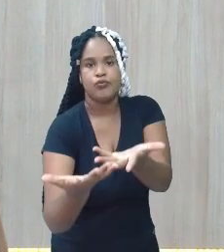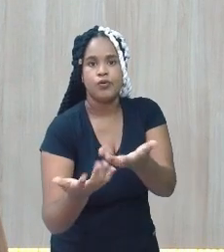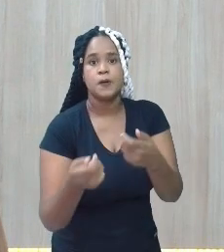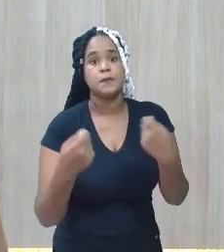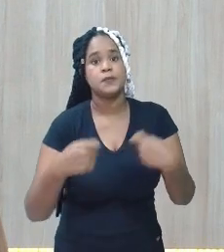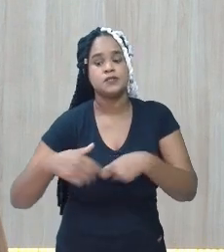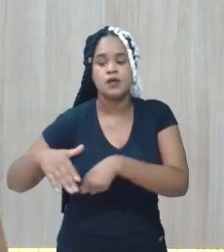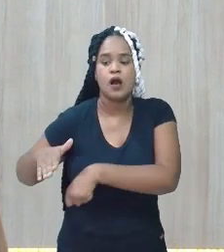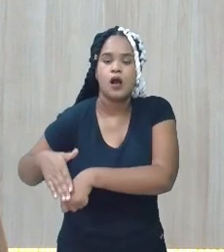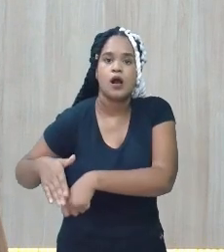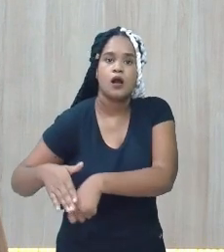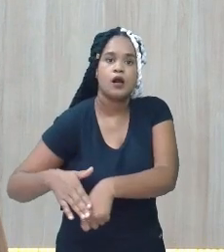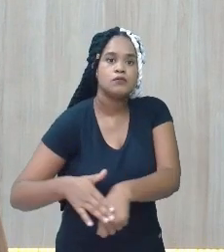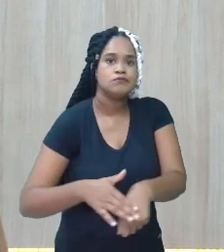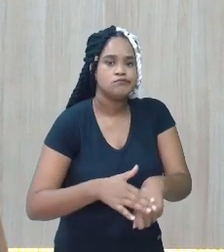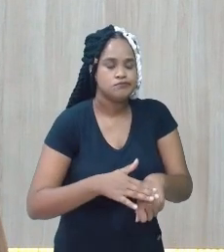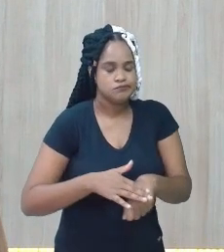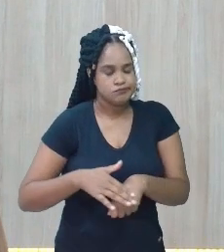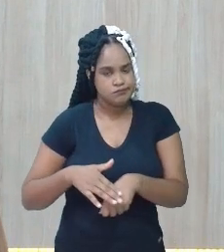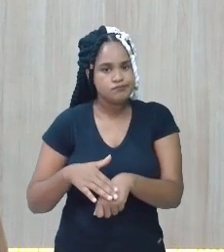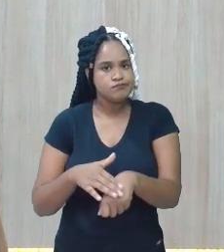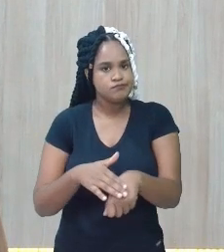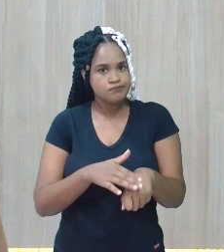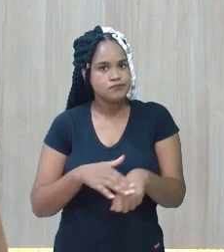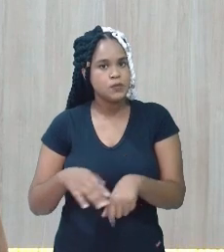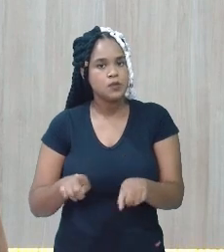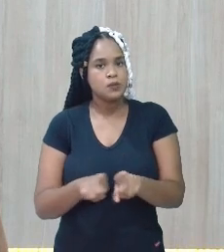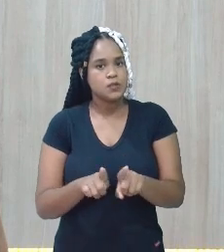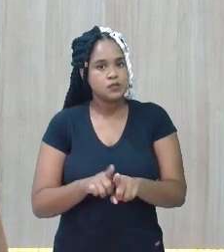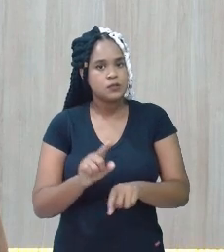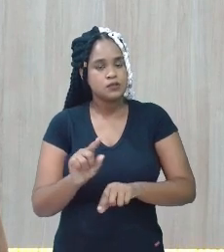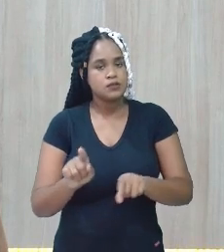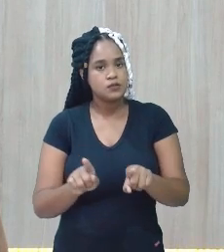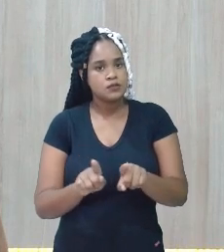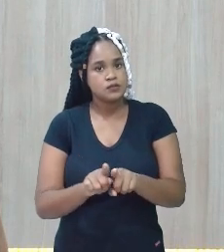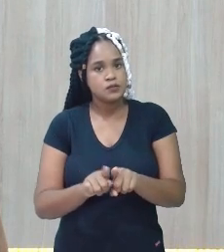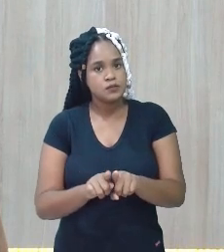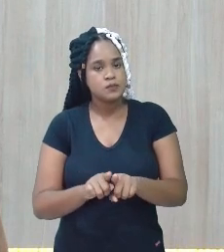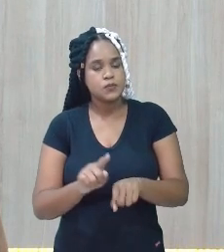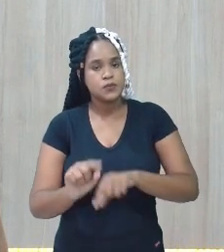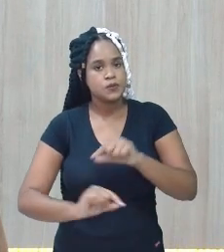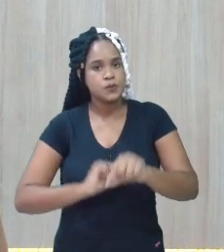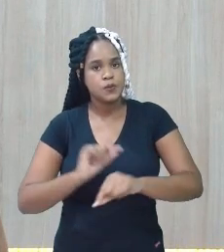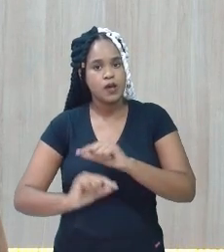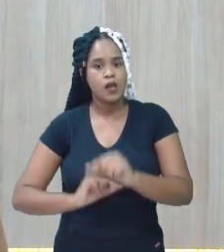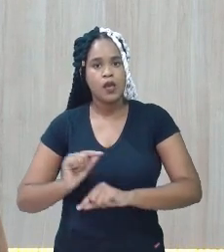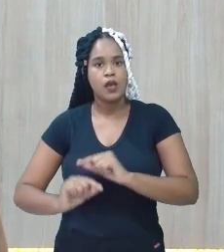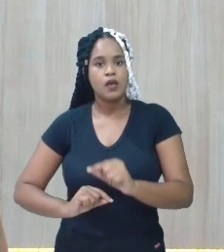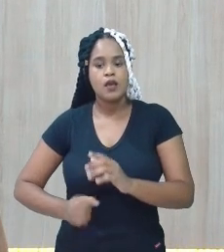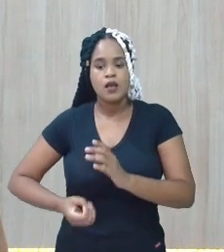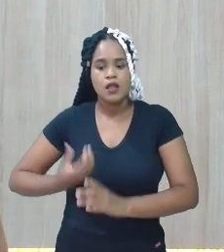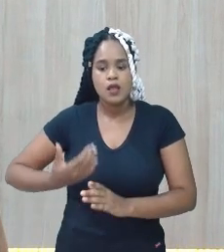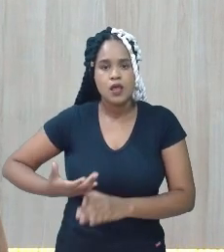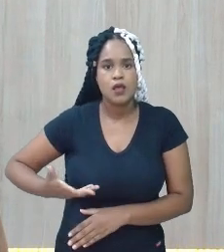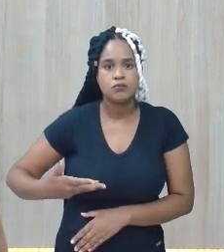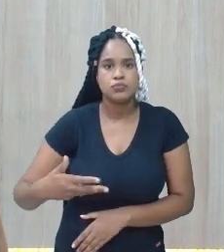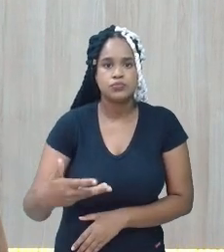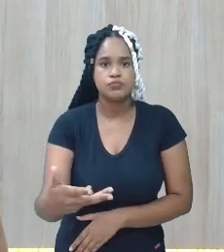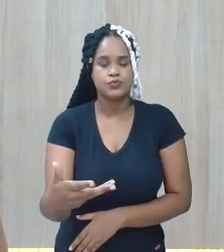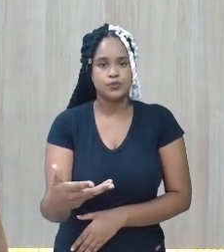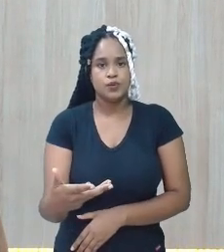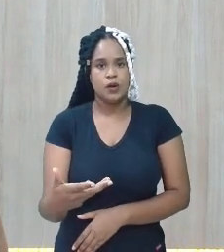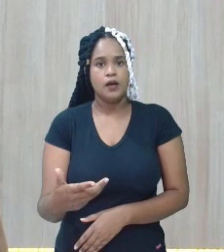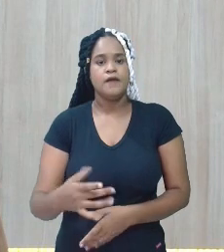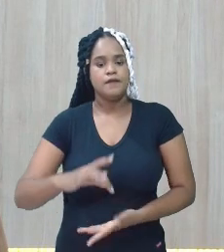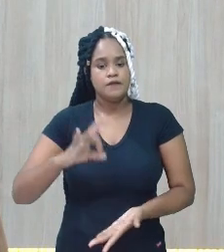que construir, não é? E só assim é que ele vai poder fazer uso da melhor maneira possível e se